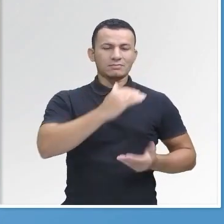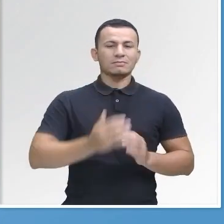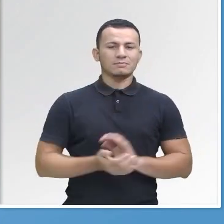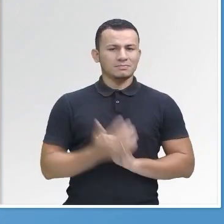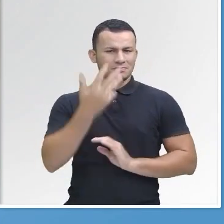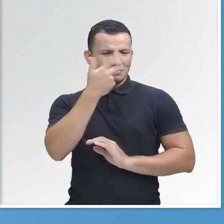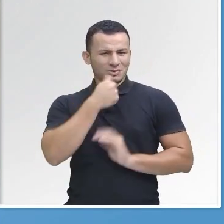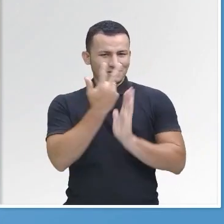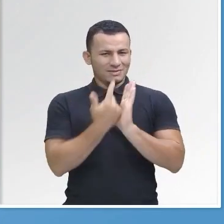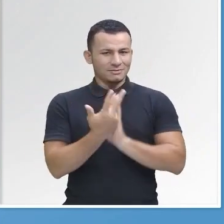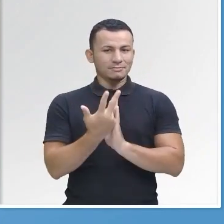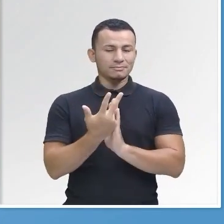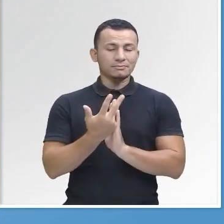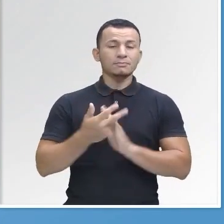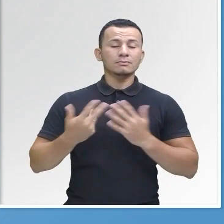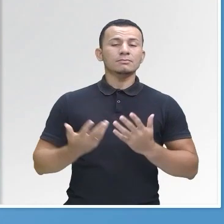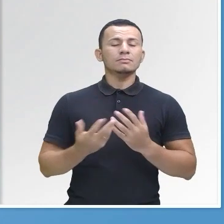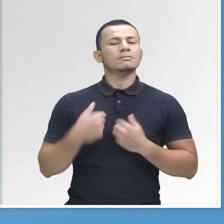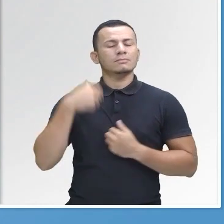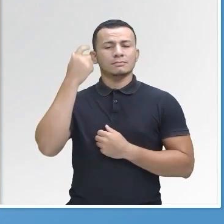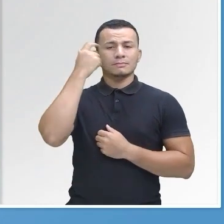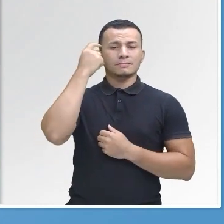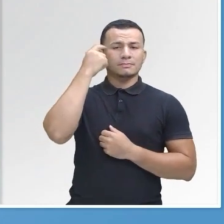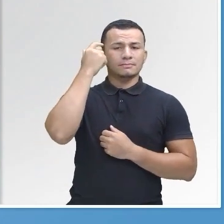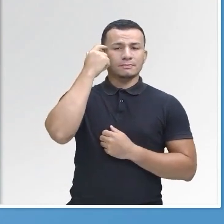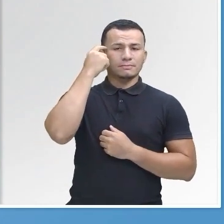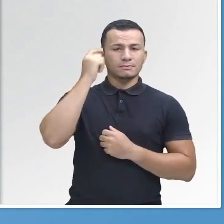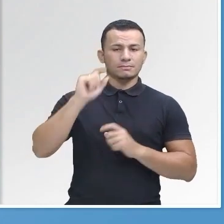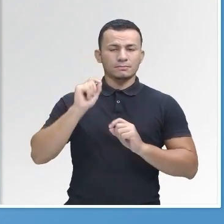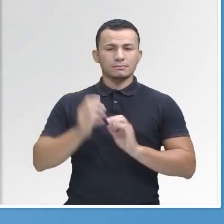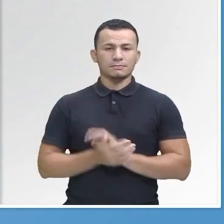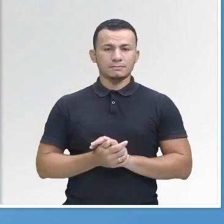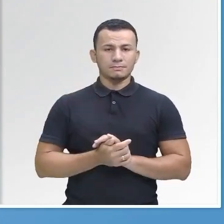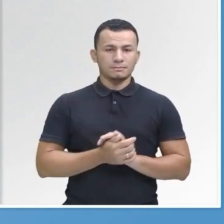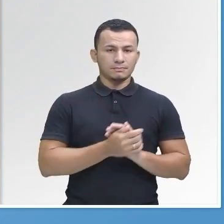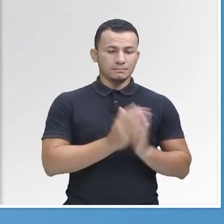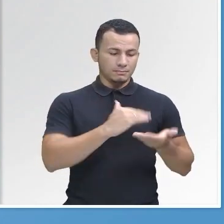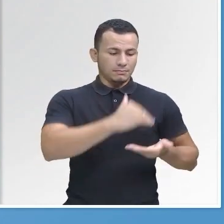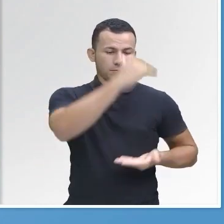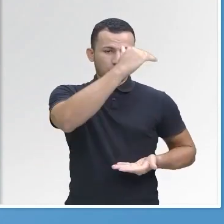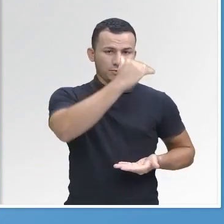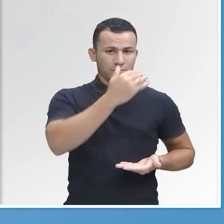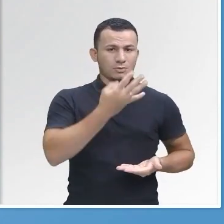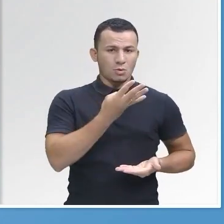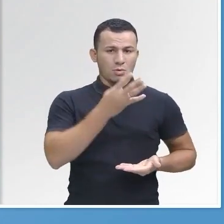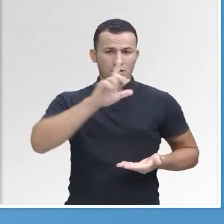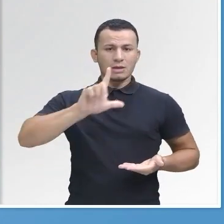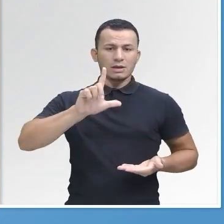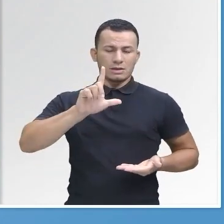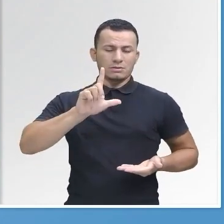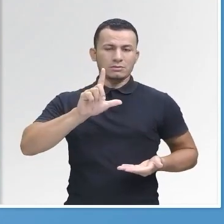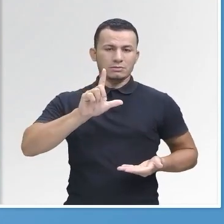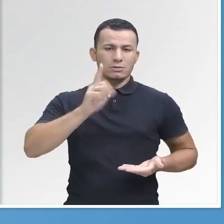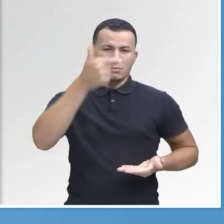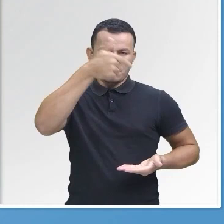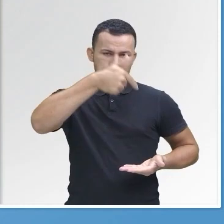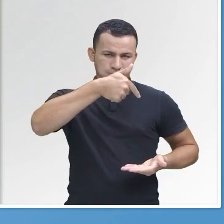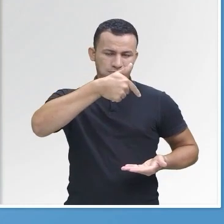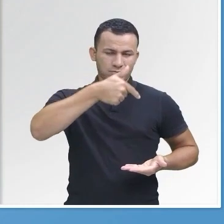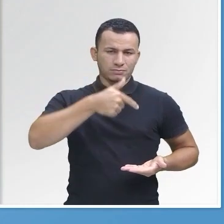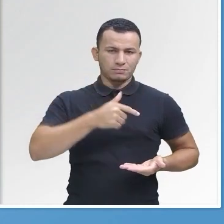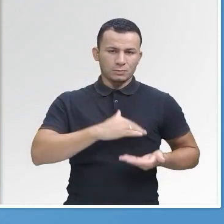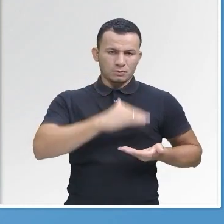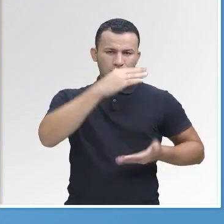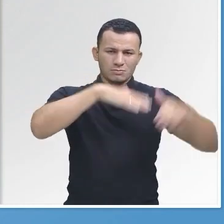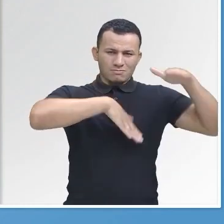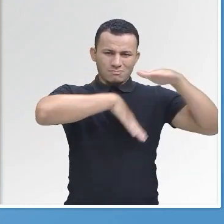fiz. Bom, vamos pensar no seguinte. O galão tem capacidade para 4 litros. Essa é a capacidade total.